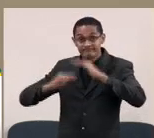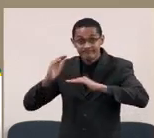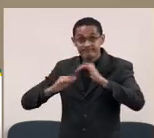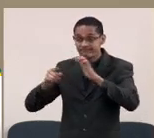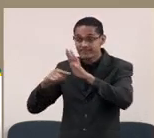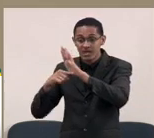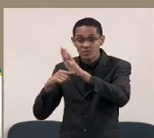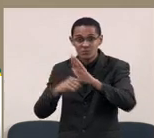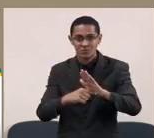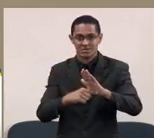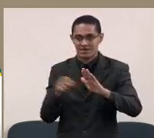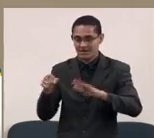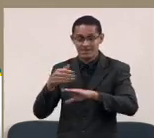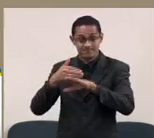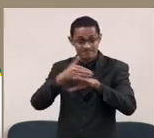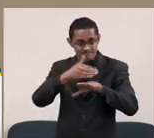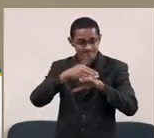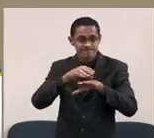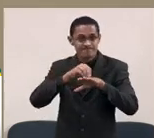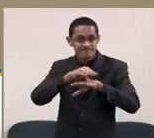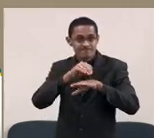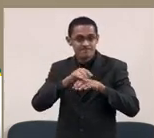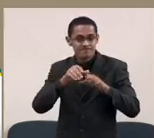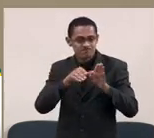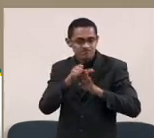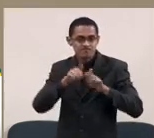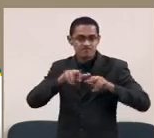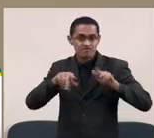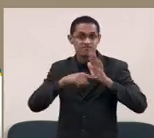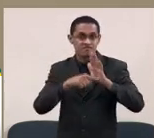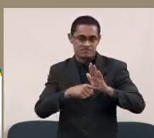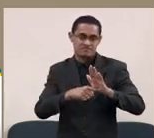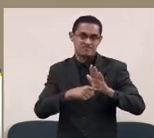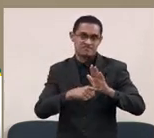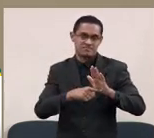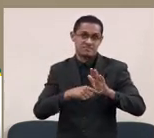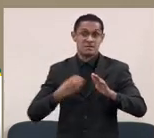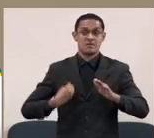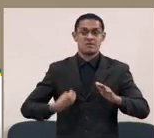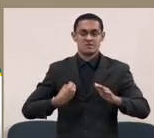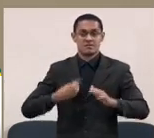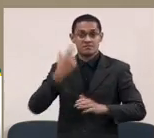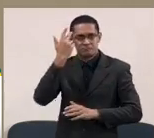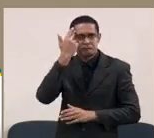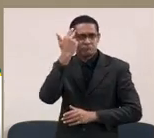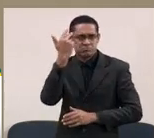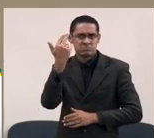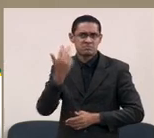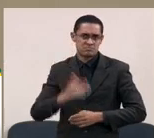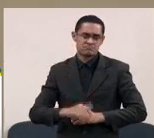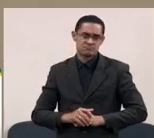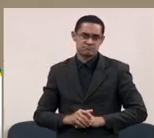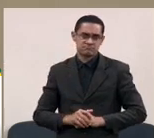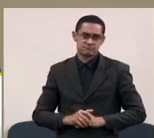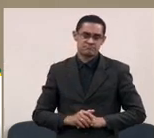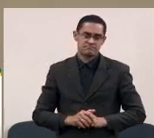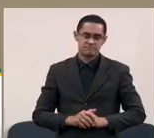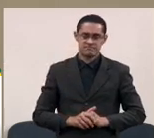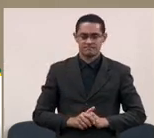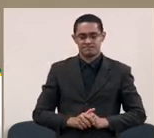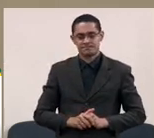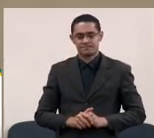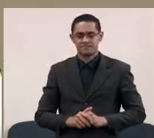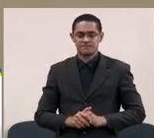assim que seja feito o diagnóstico, possam ser trabalhadas para terem a sua autonomia, a sua